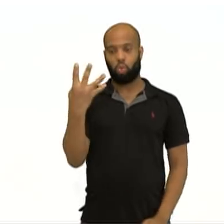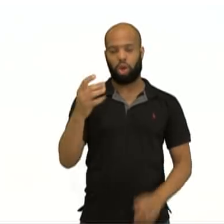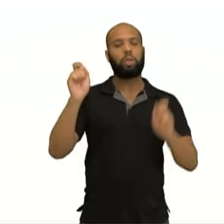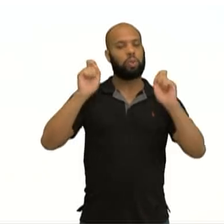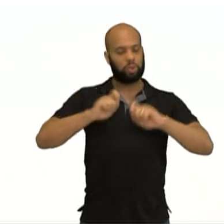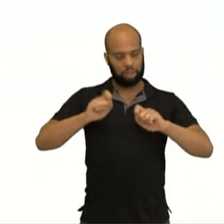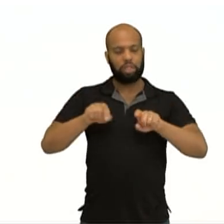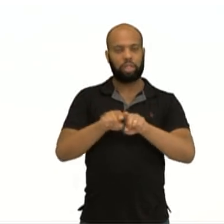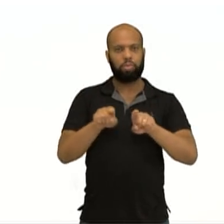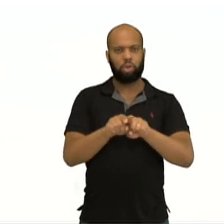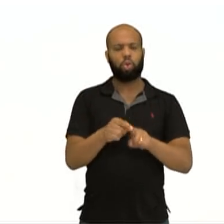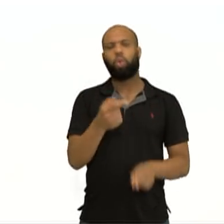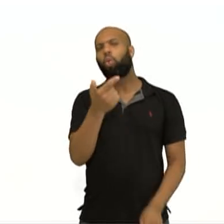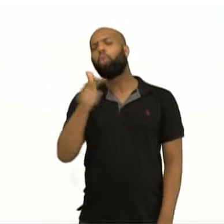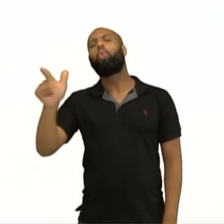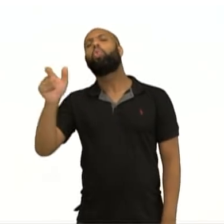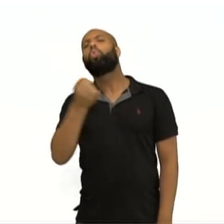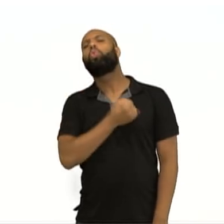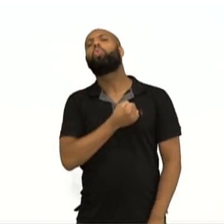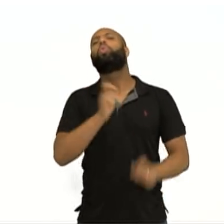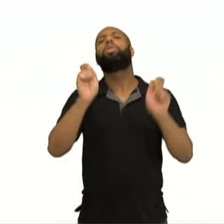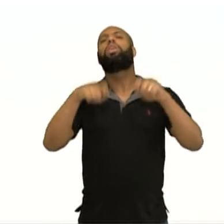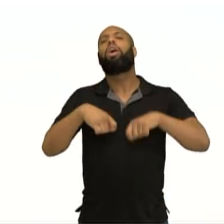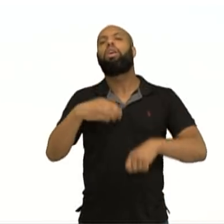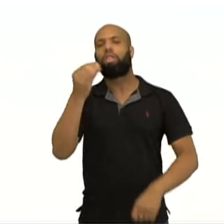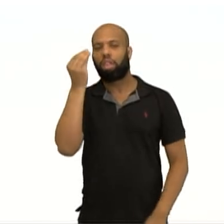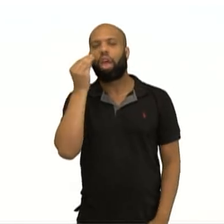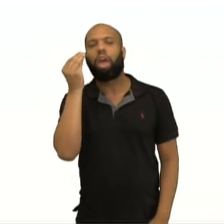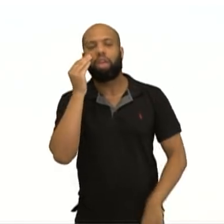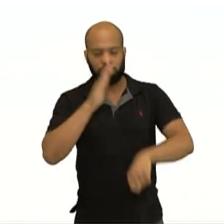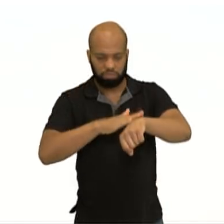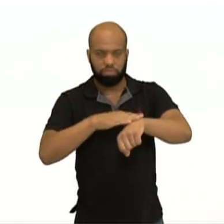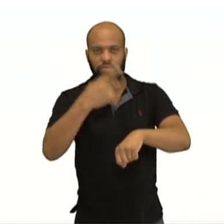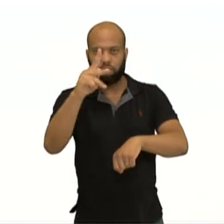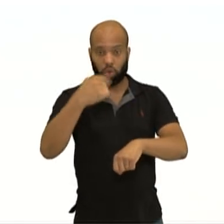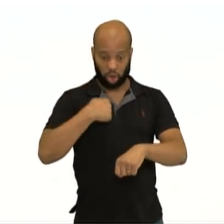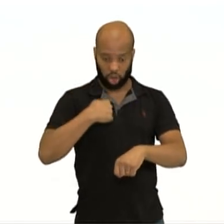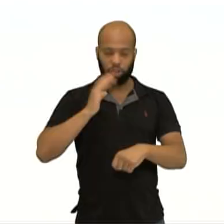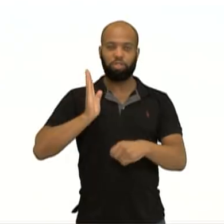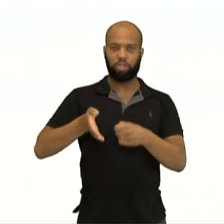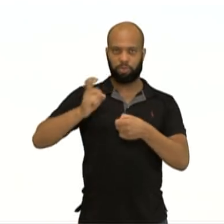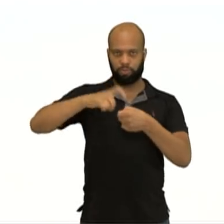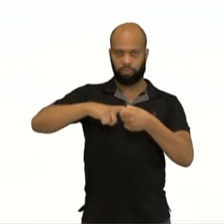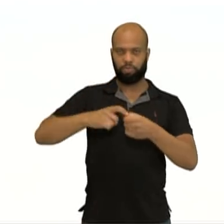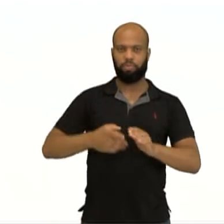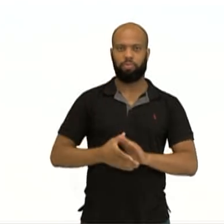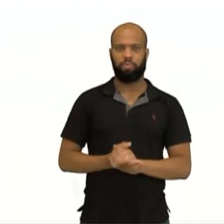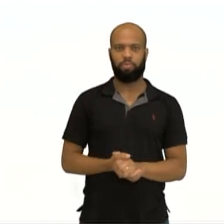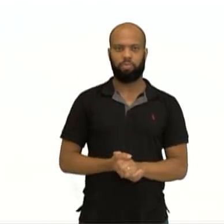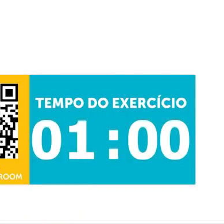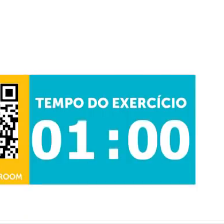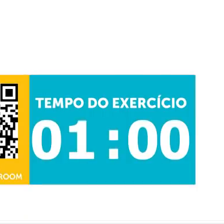4. Quem seria o próximo? Tempo para vocês e a gente já volta.